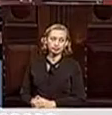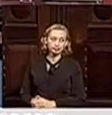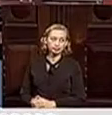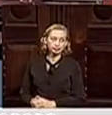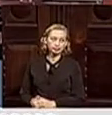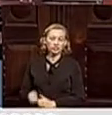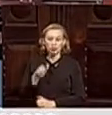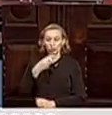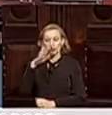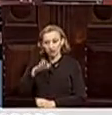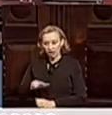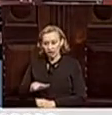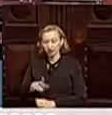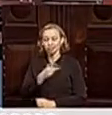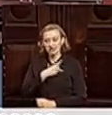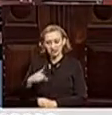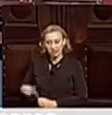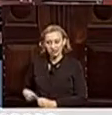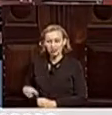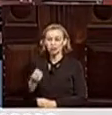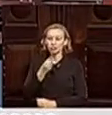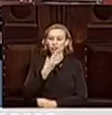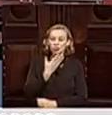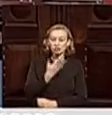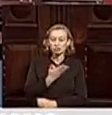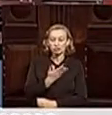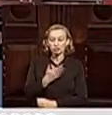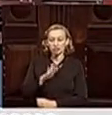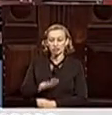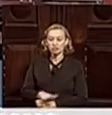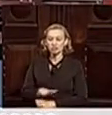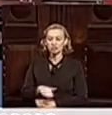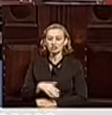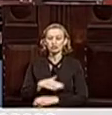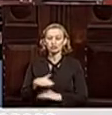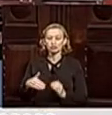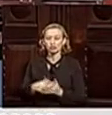Boa tarde, senhora presidenta. Boa tarde, demais deputados.